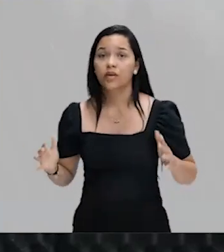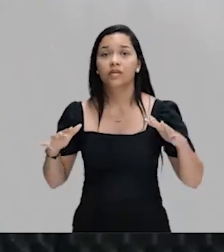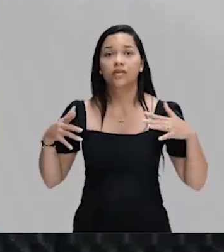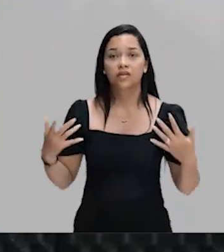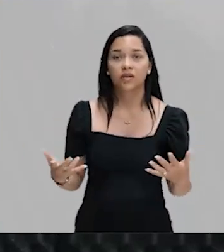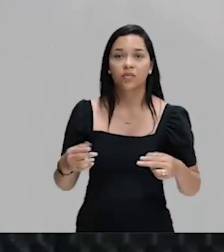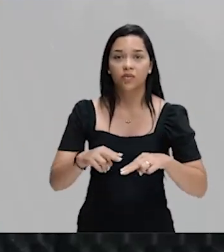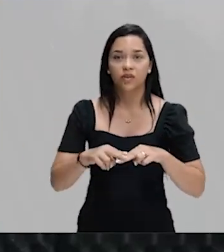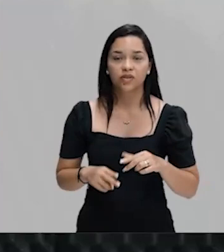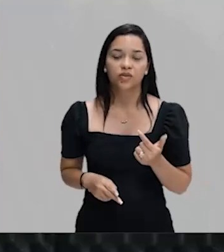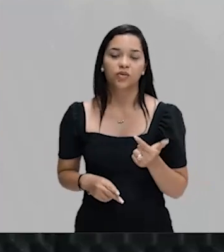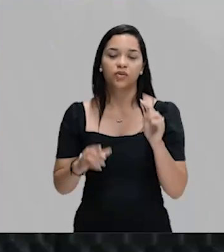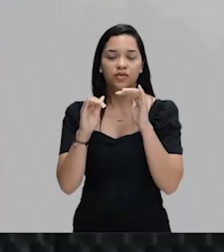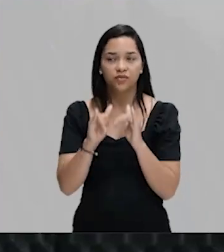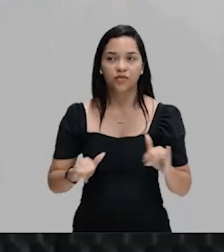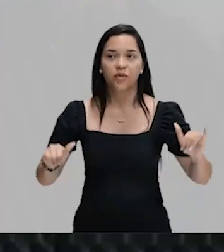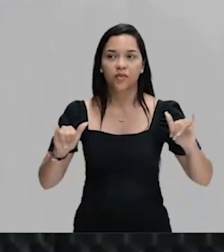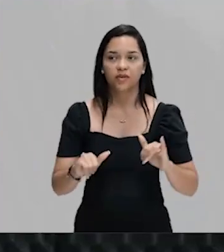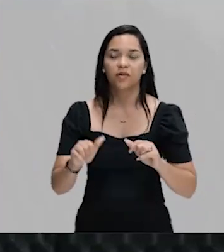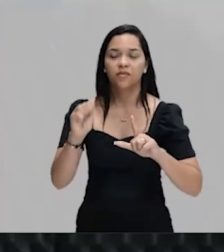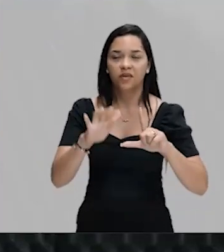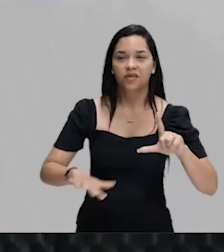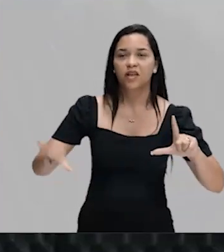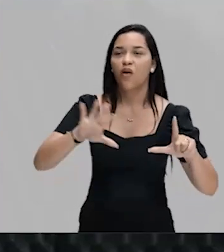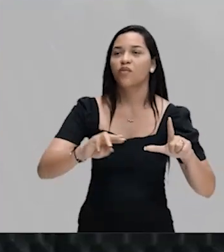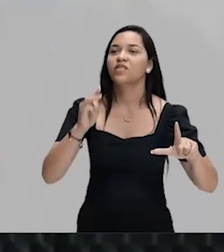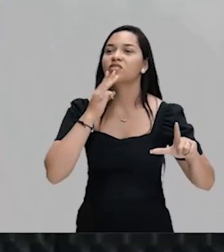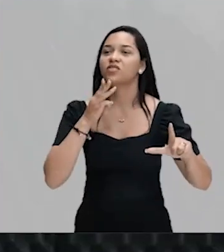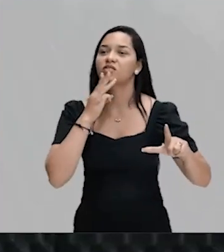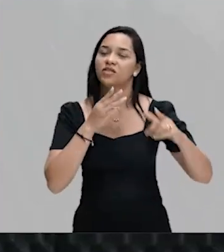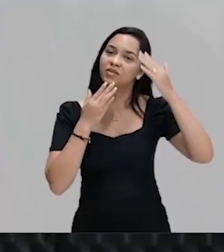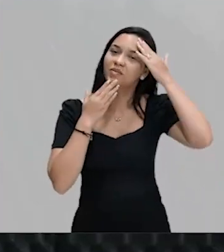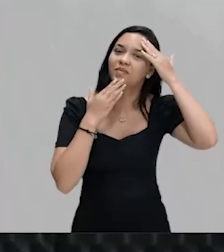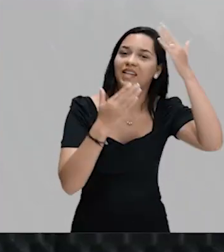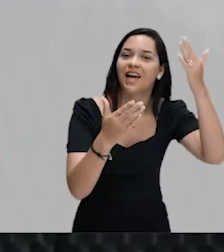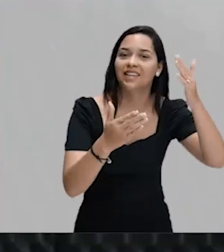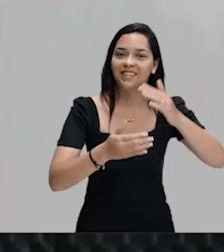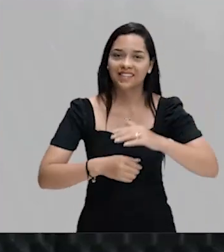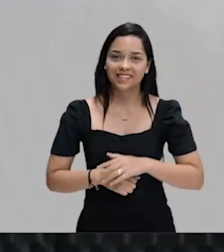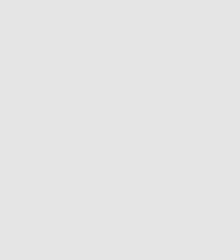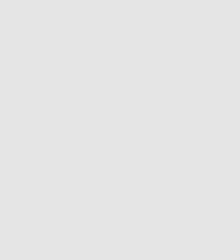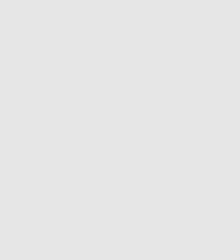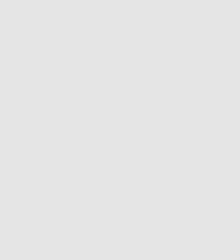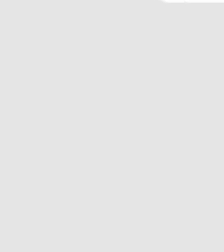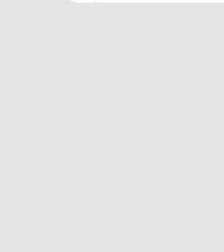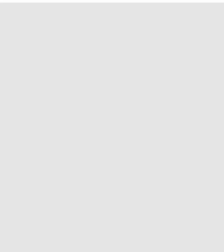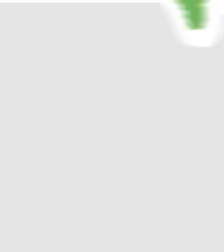Então, galera, para essas e outras informações, plataforma Gonçalves Dias. Valeu!